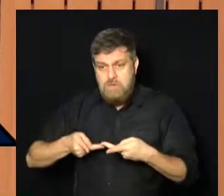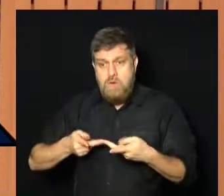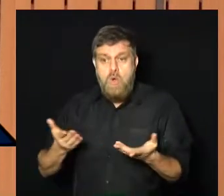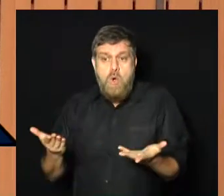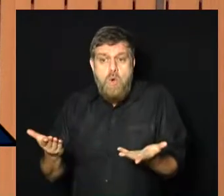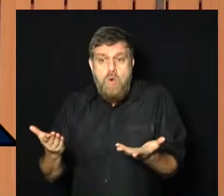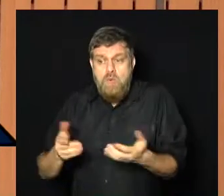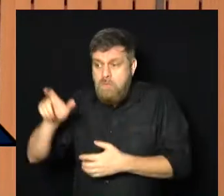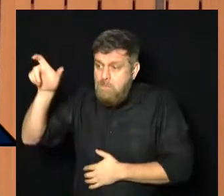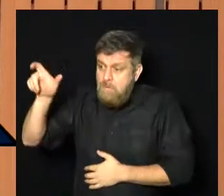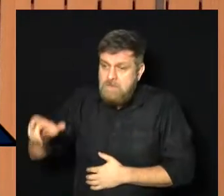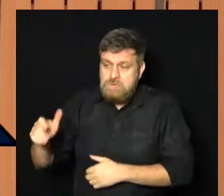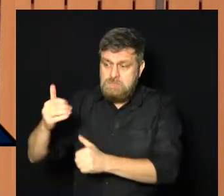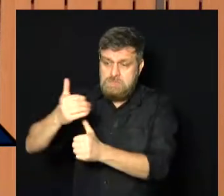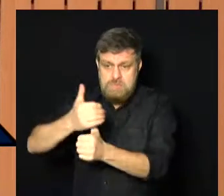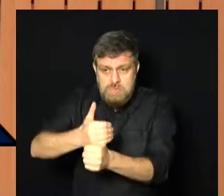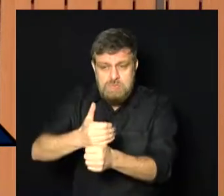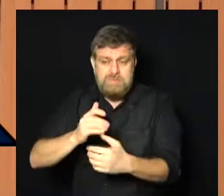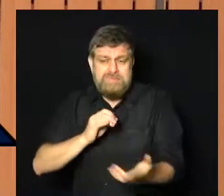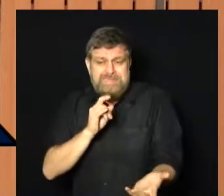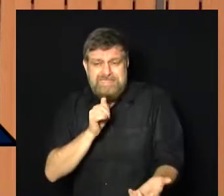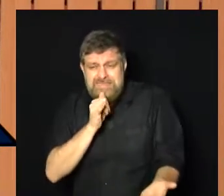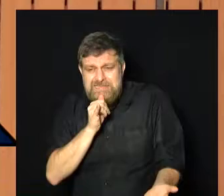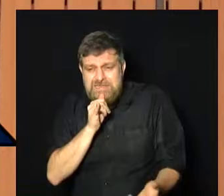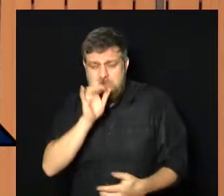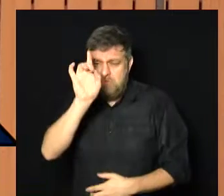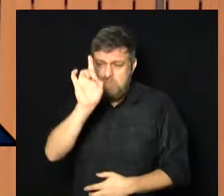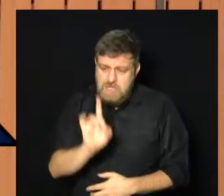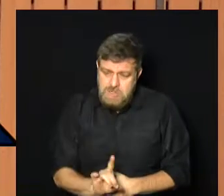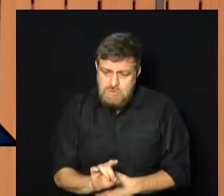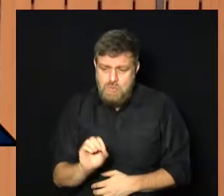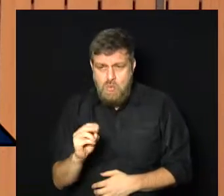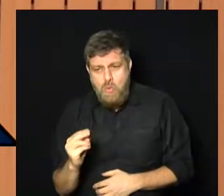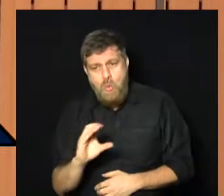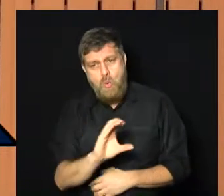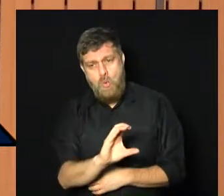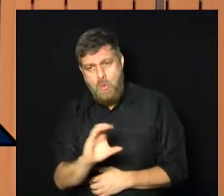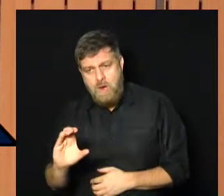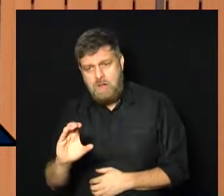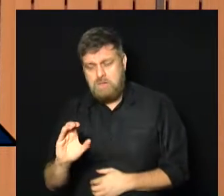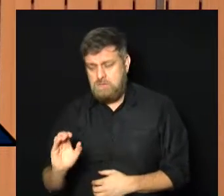Secretaria de Educação, um diretor, um coordenador, que possa vir